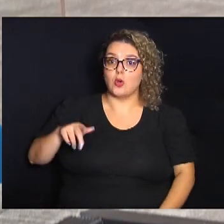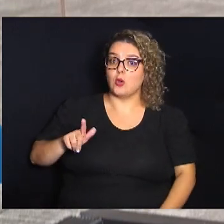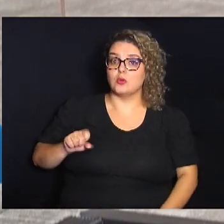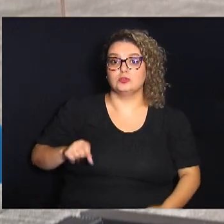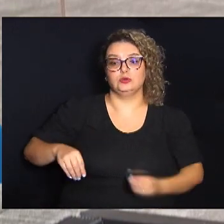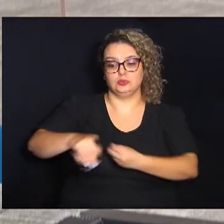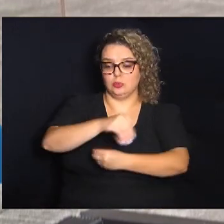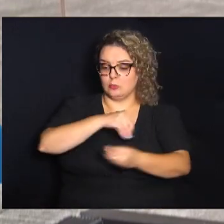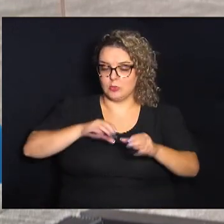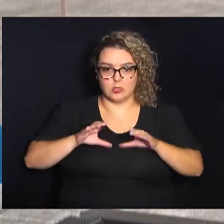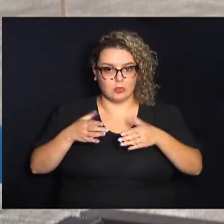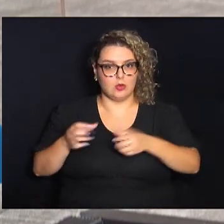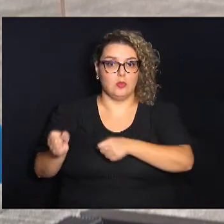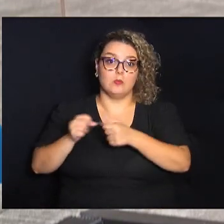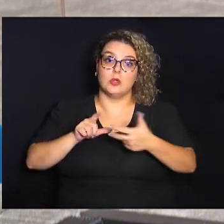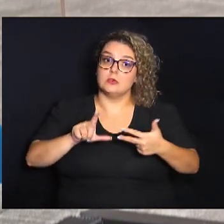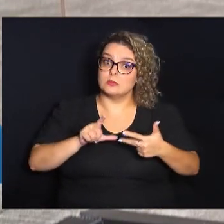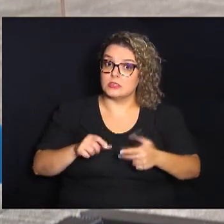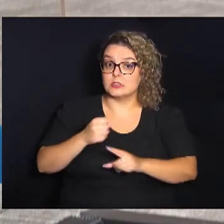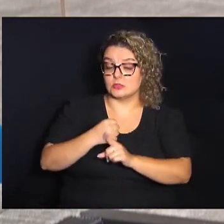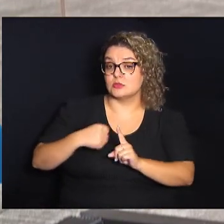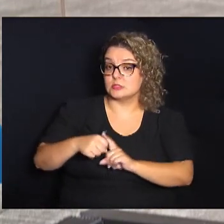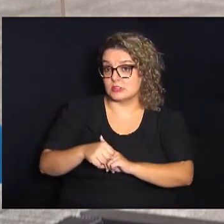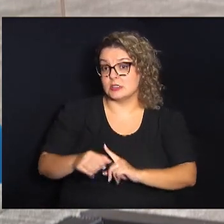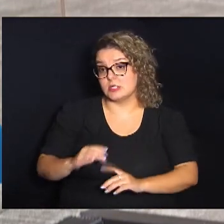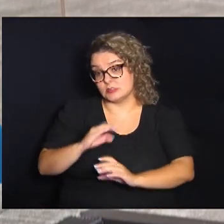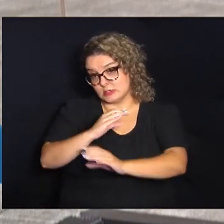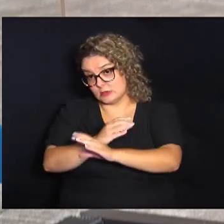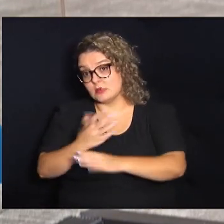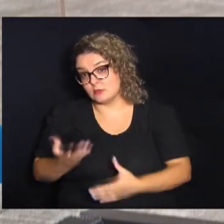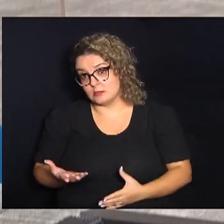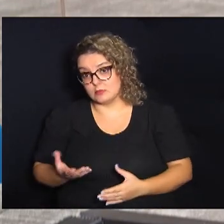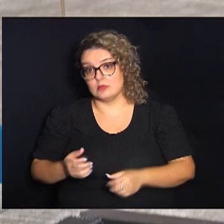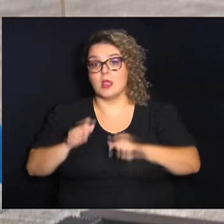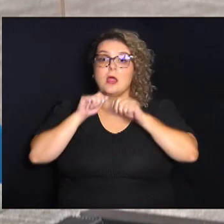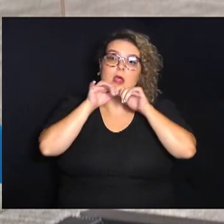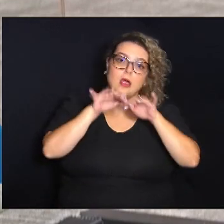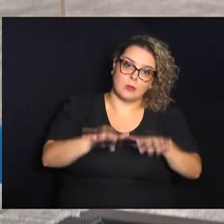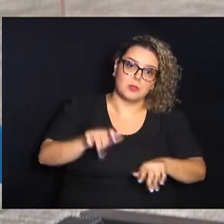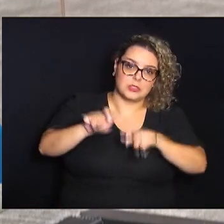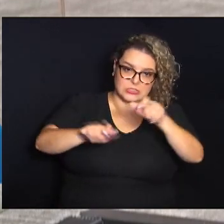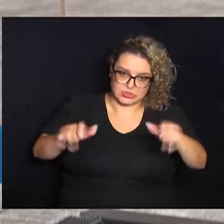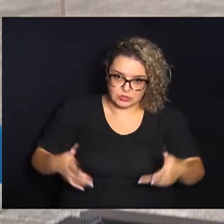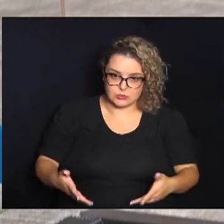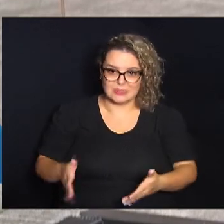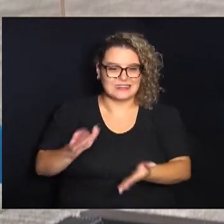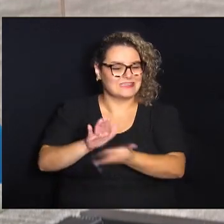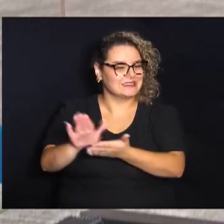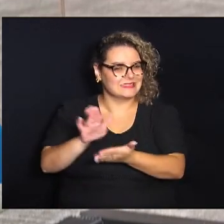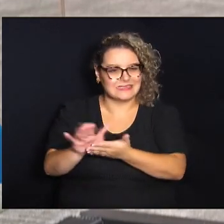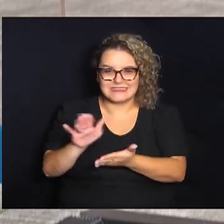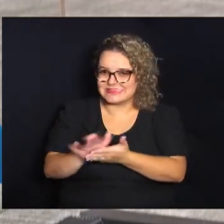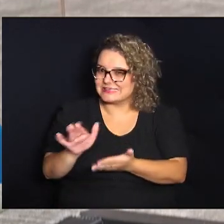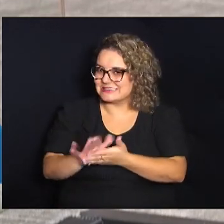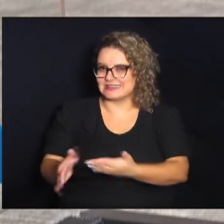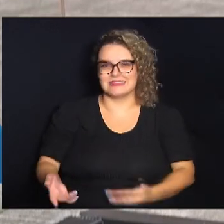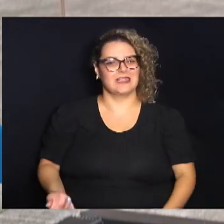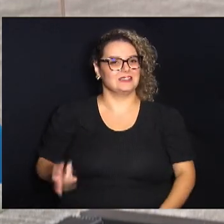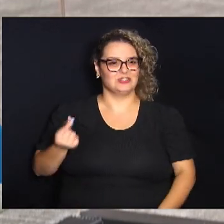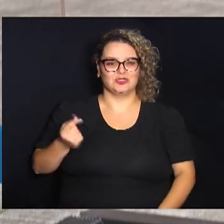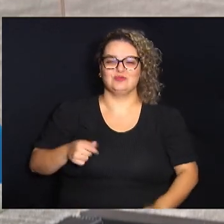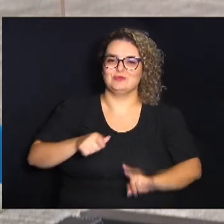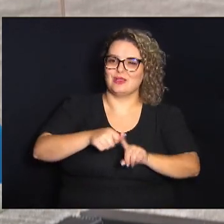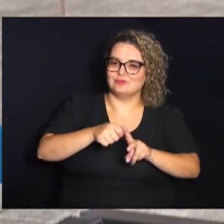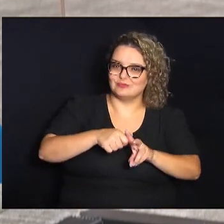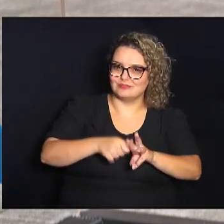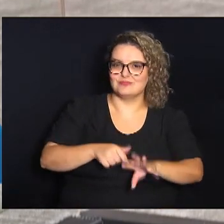comunidade, o Poder Legislativo e da sociedade civil para estar aí abençoando essas pessoas que gastam muito dinheiro mensalmente para